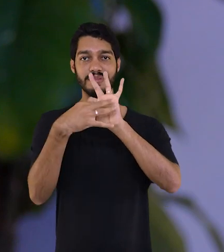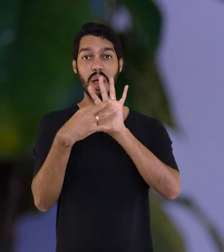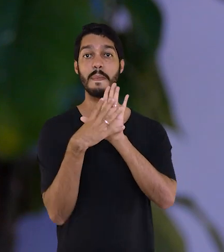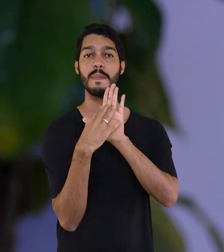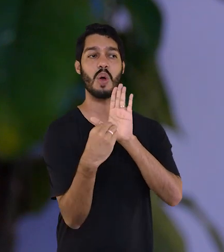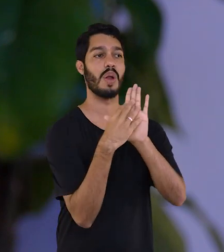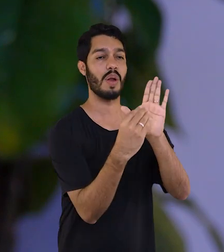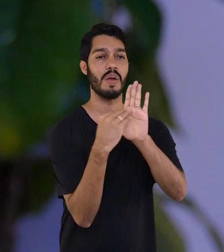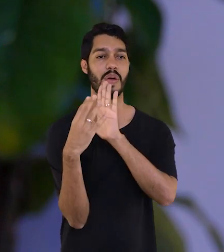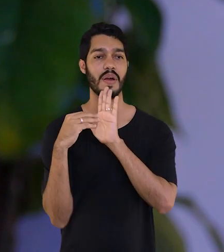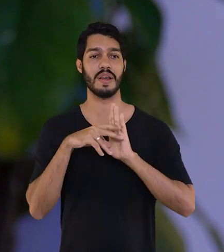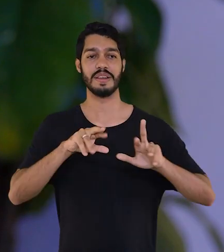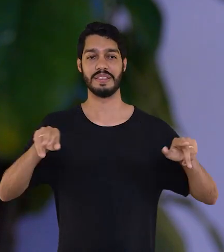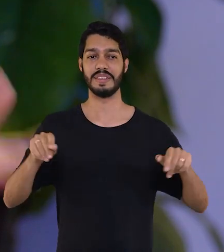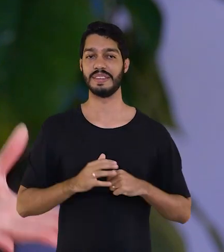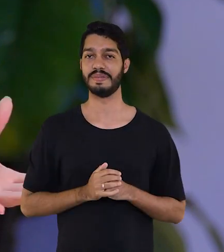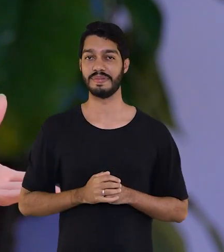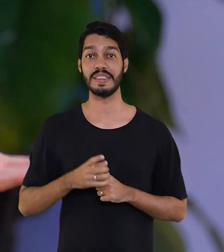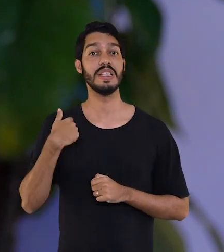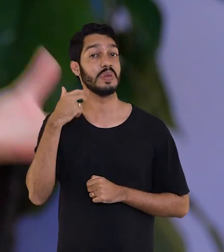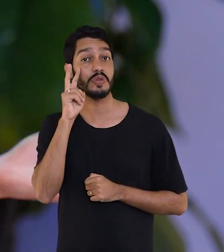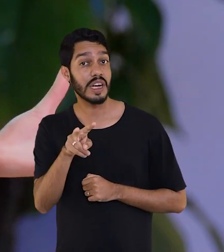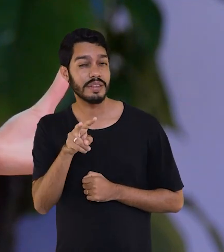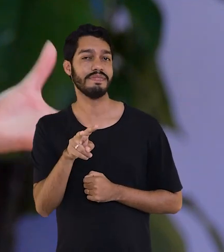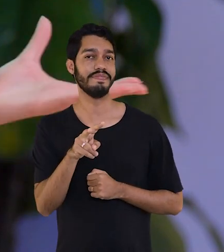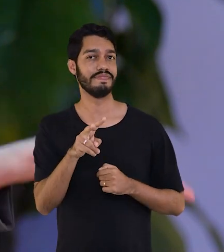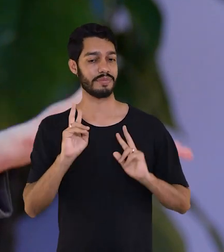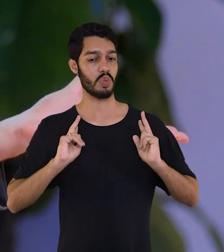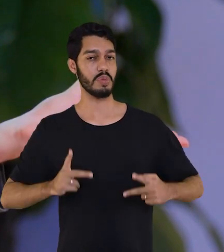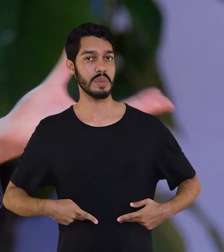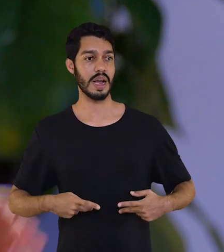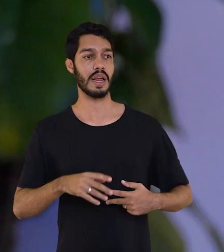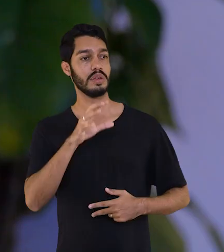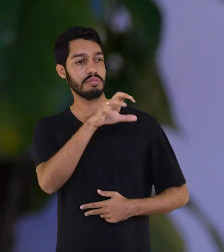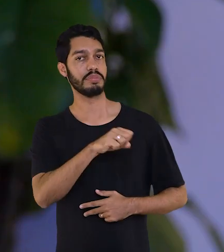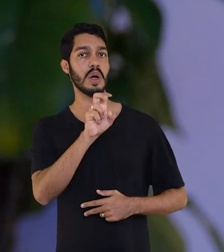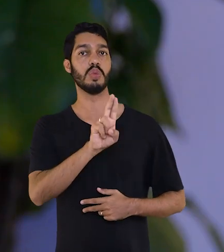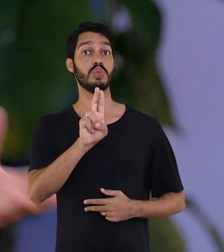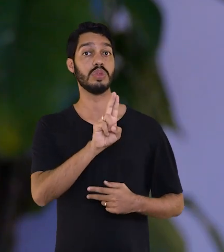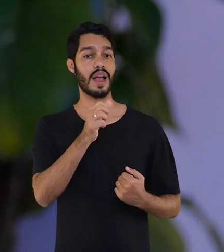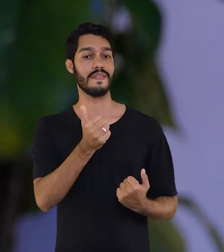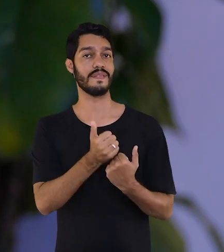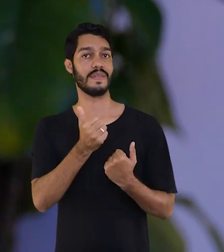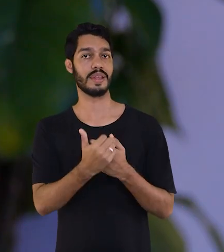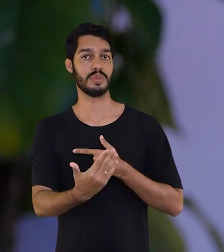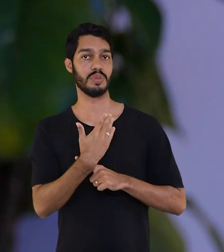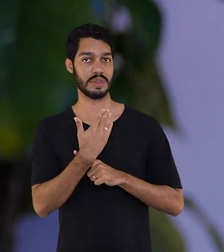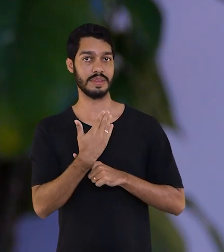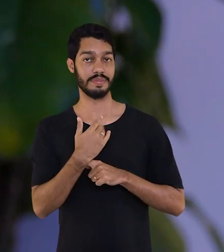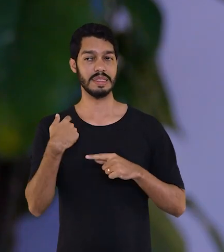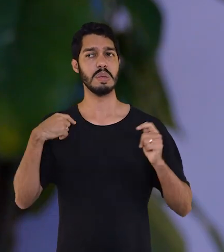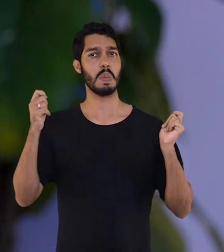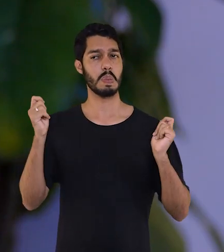atrelada à aplicação de modelos. Mas, mais uma vez, assim, eu enxergo muito mais como uma ferramenta do ser humano destravar esse potencial